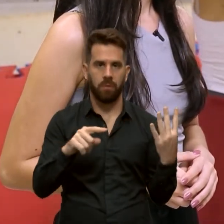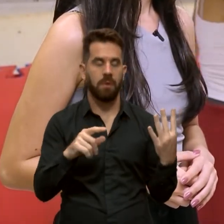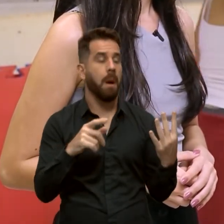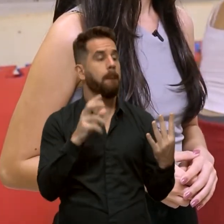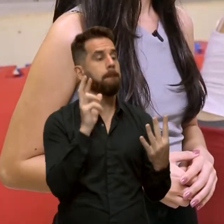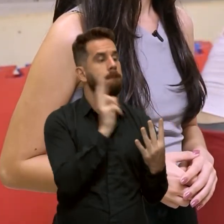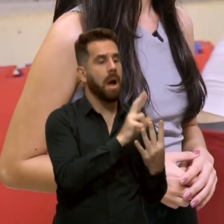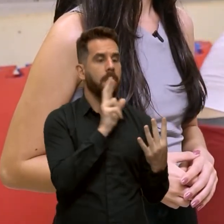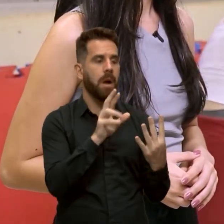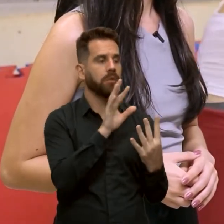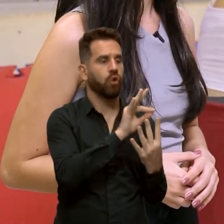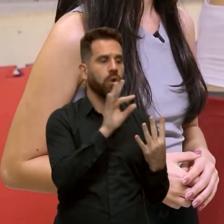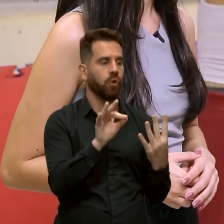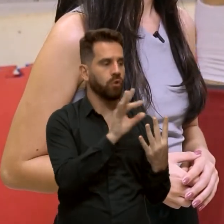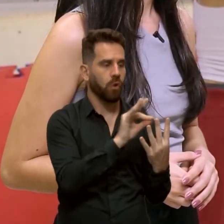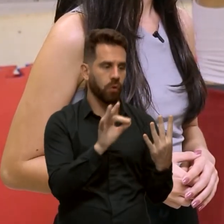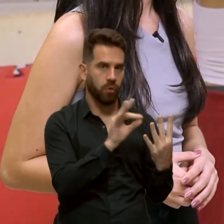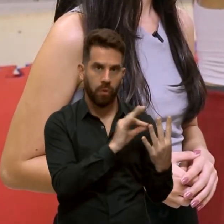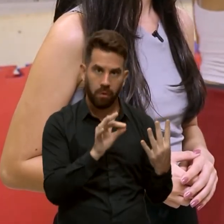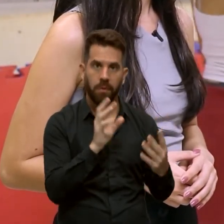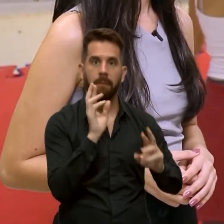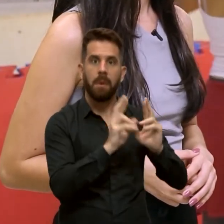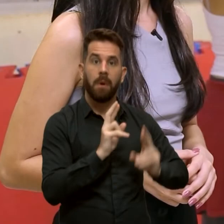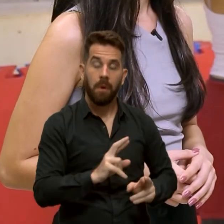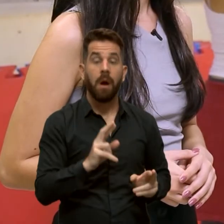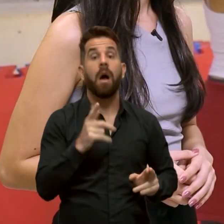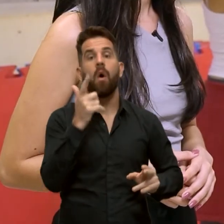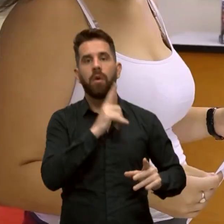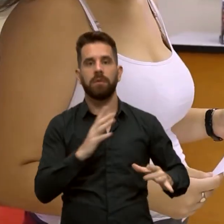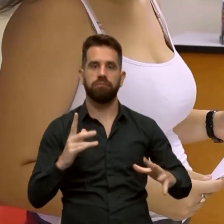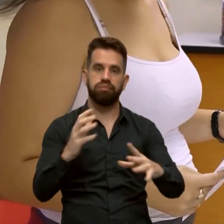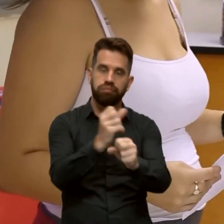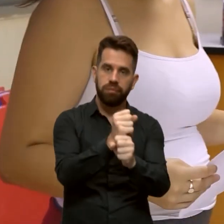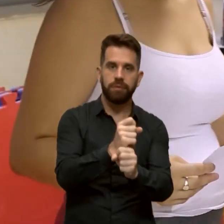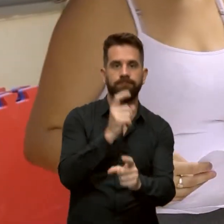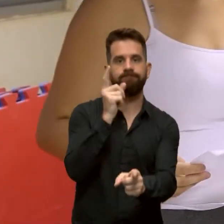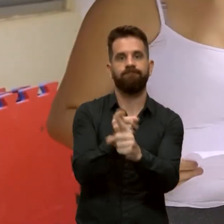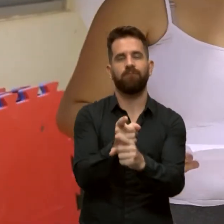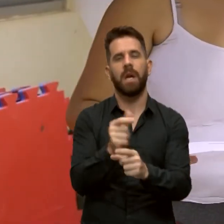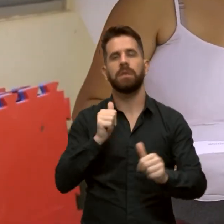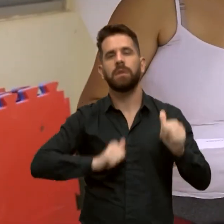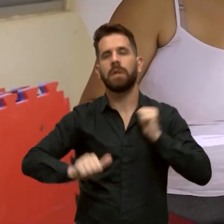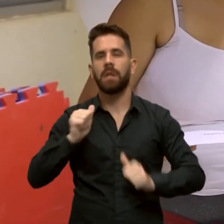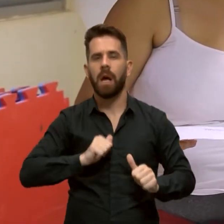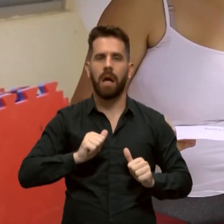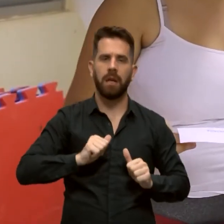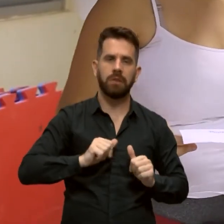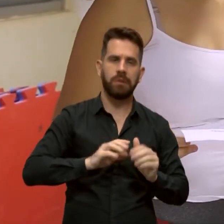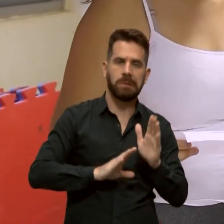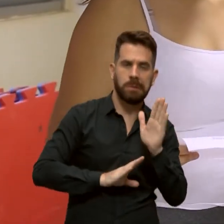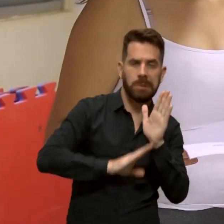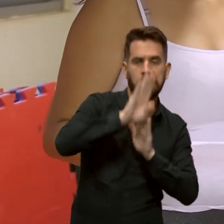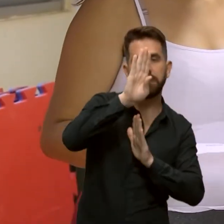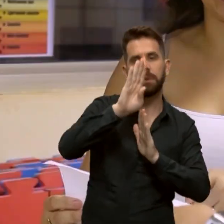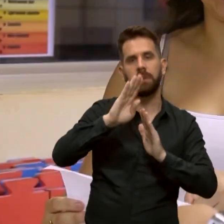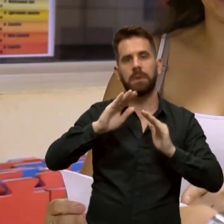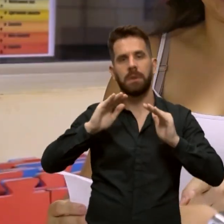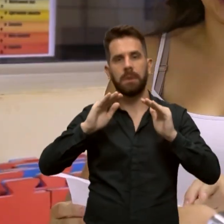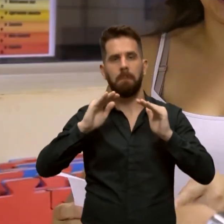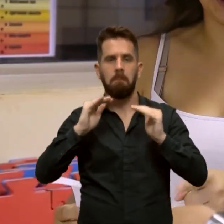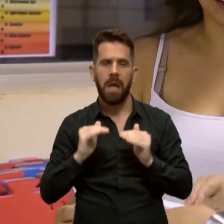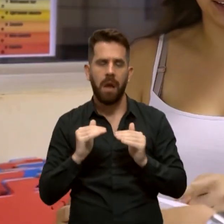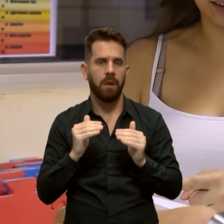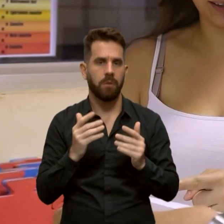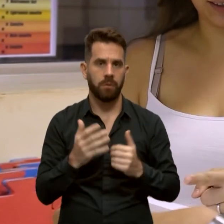podemos mensurar o nível de ansiedade da pessoa naquele momento. Dentre uma das afirmações deste inventário, nós